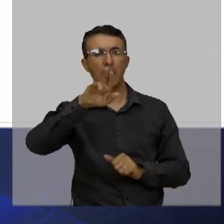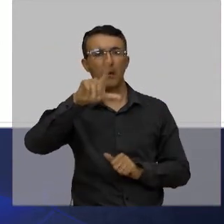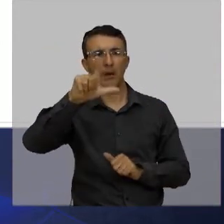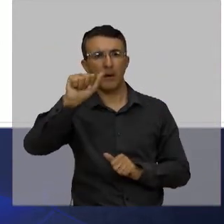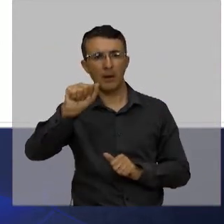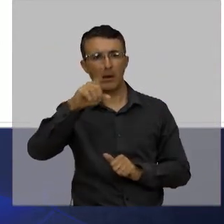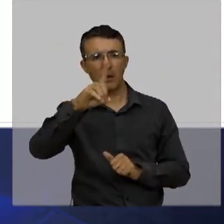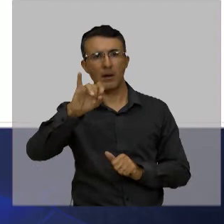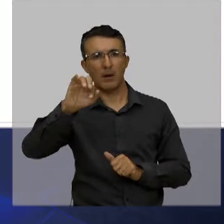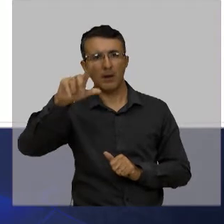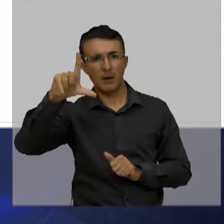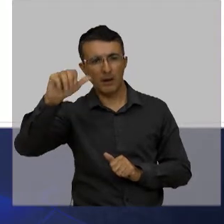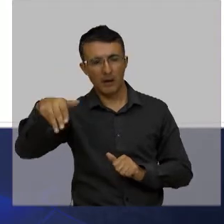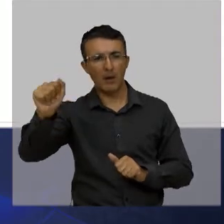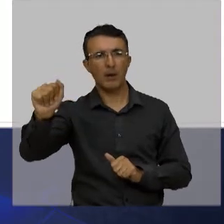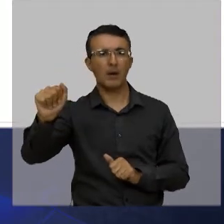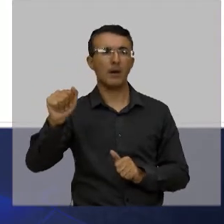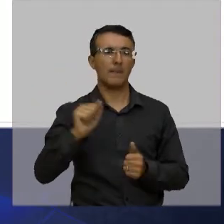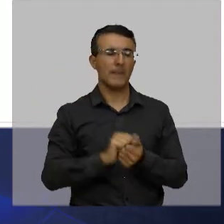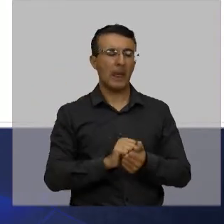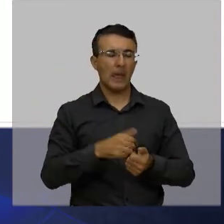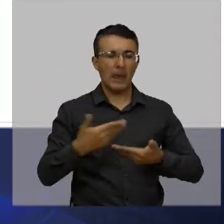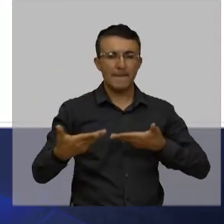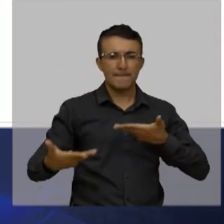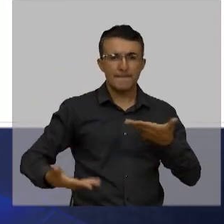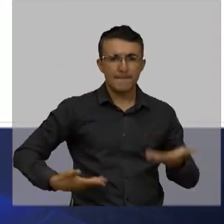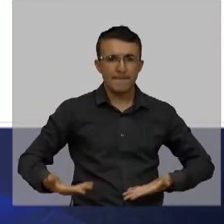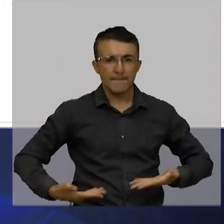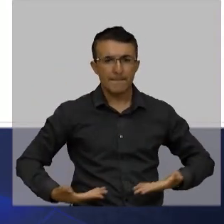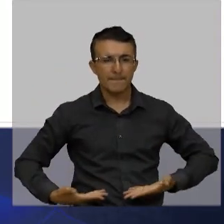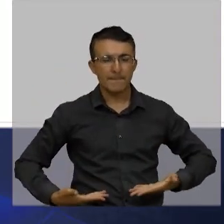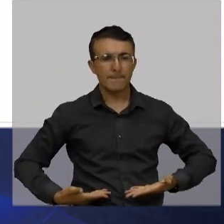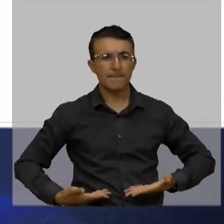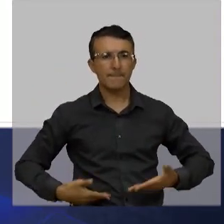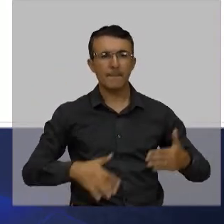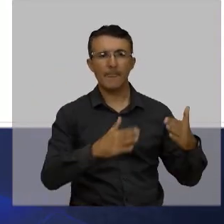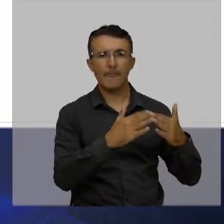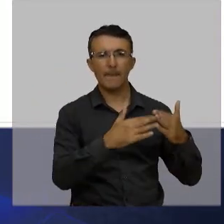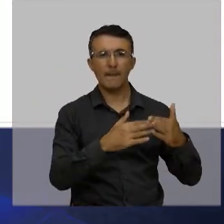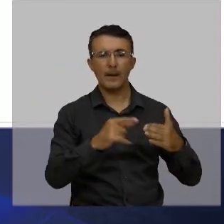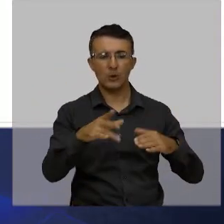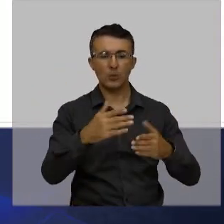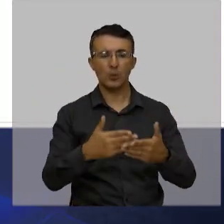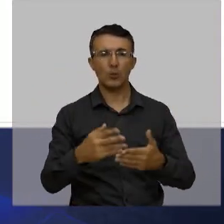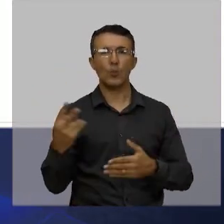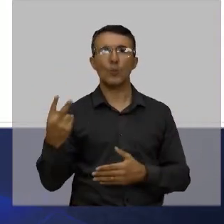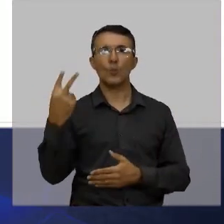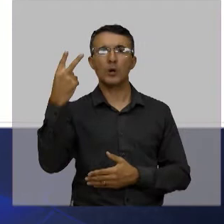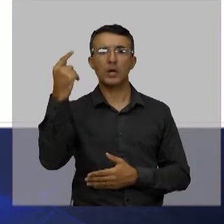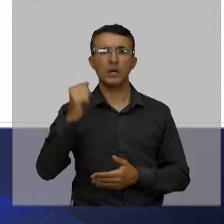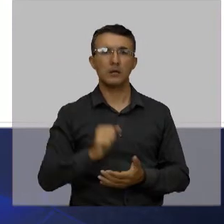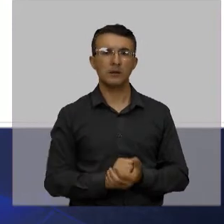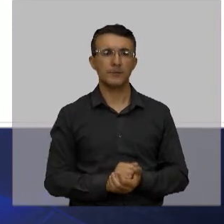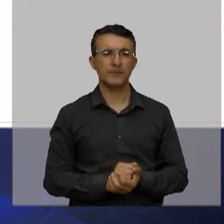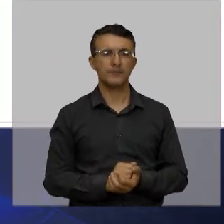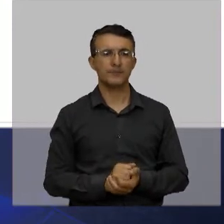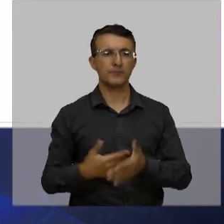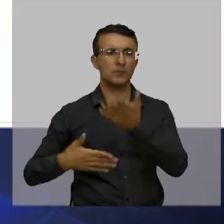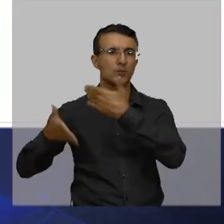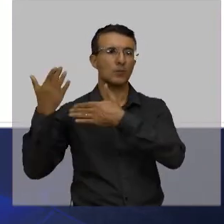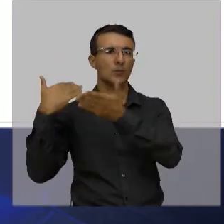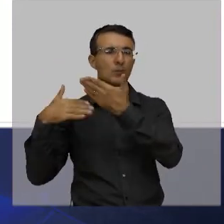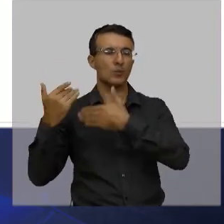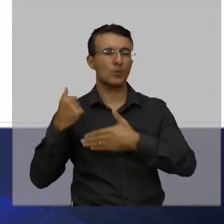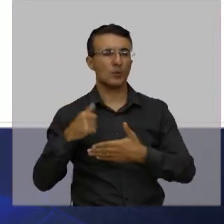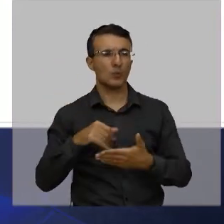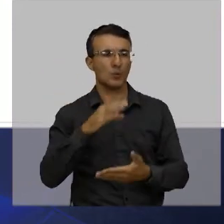trabalhadoras domésticas eram valorizadas. De 2007 a 2016, o salário mínimo para as domésticas do estado